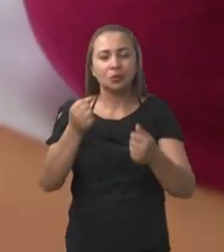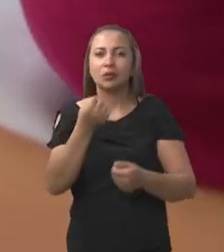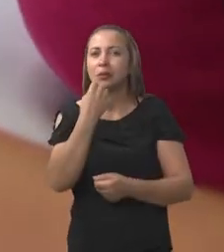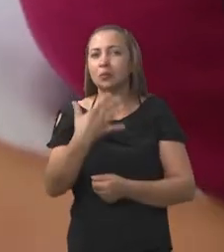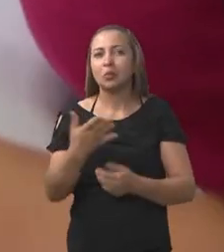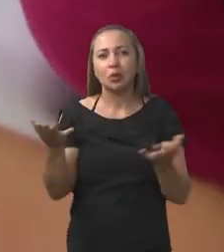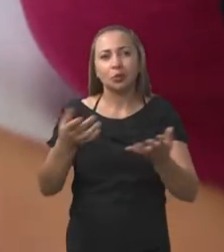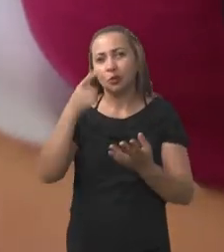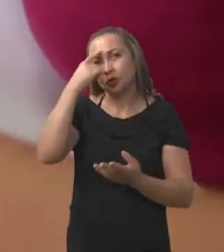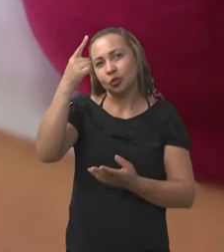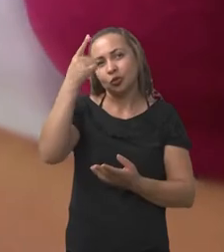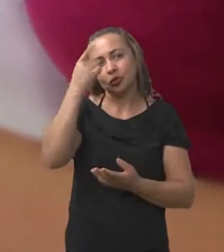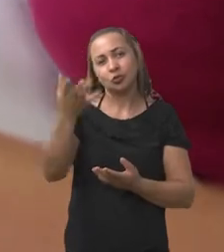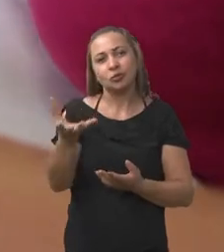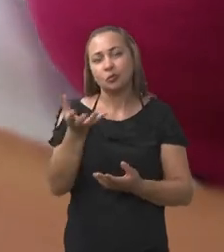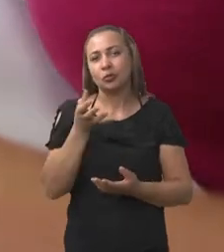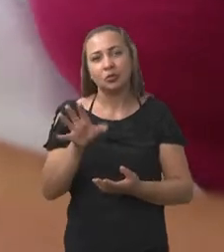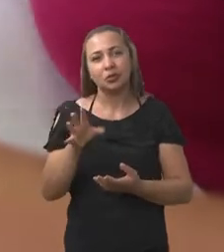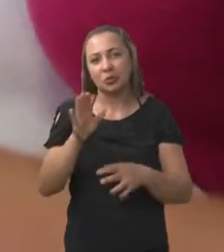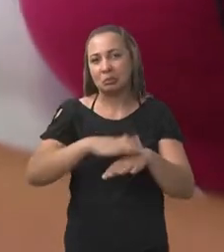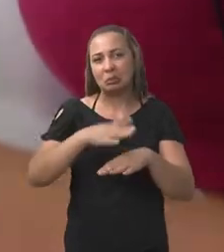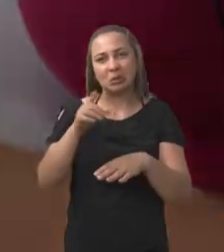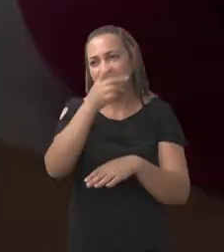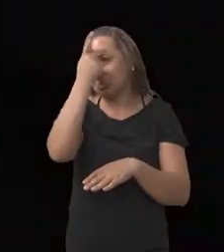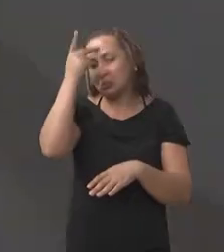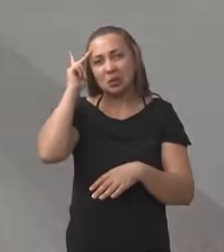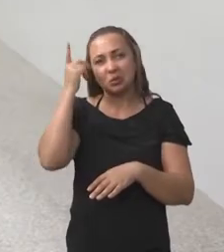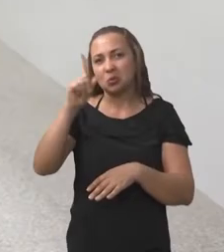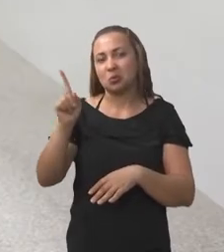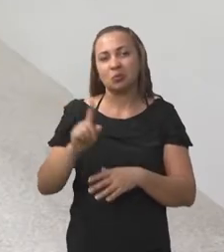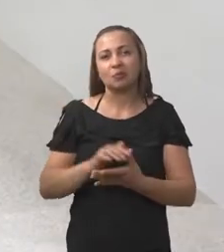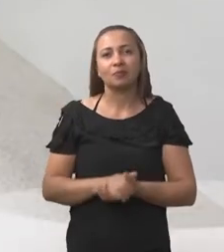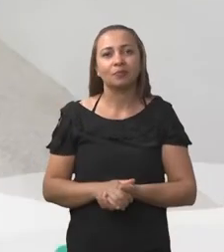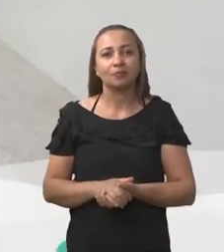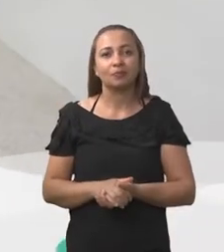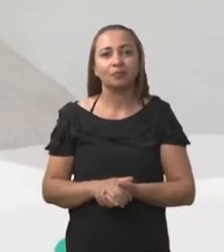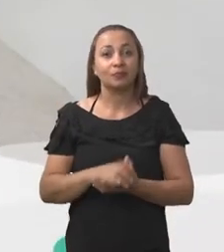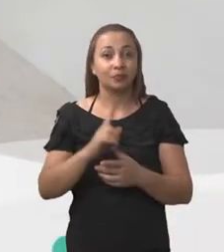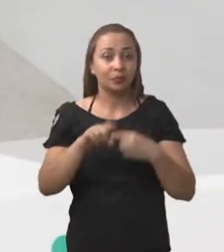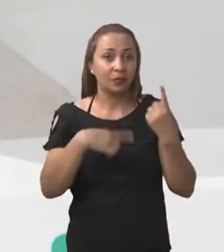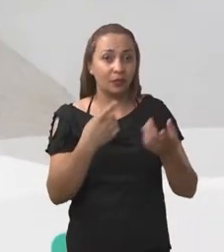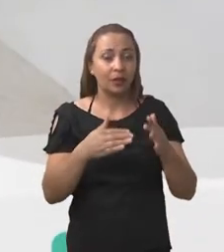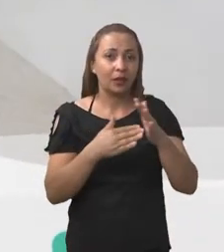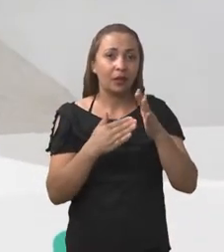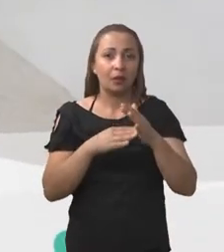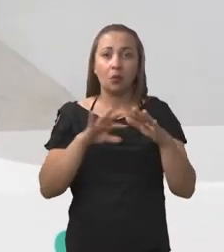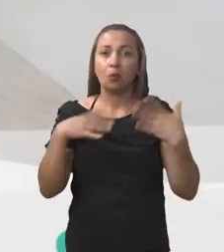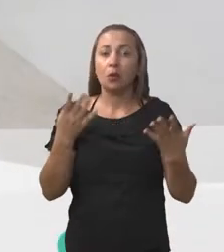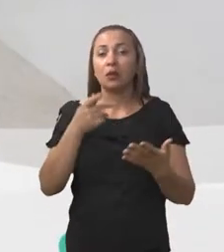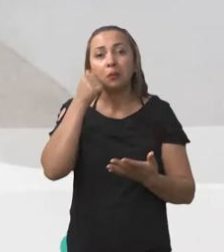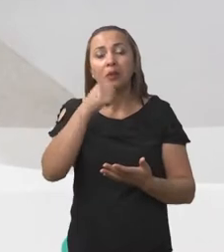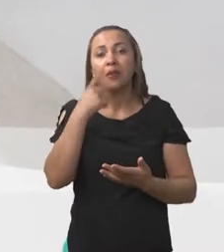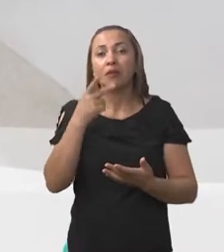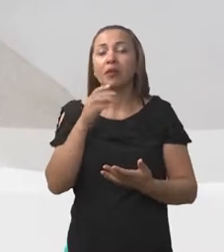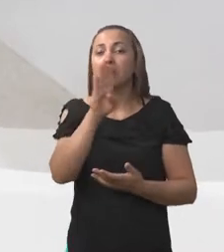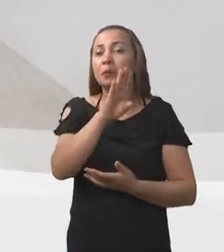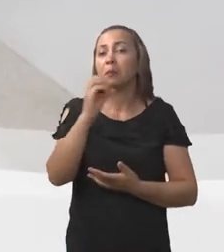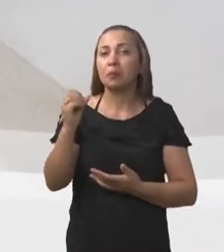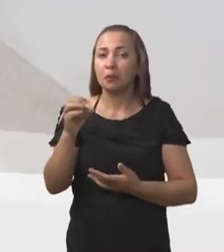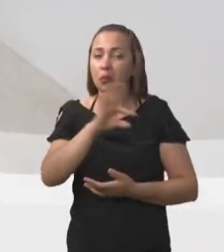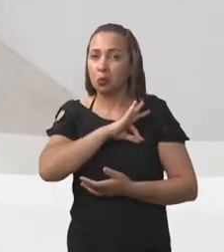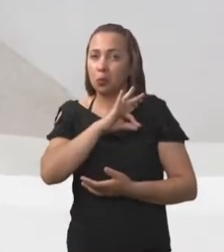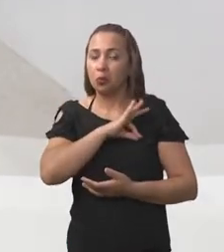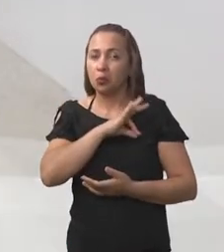hoje em dia eu não, acho que não quero mais ninguém não. Num dado momento, quando essa mulher faz o boletim de ocorrência, ele passa